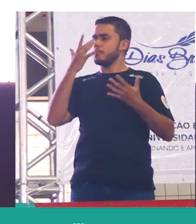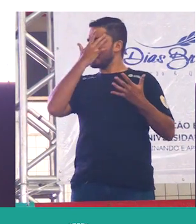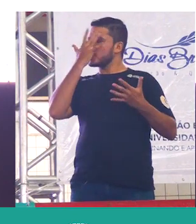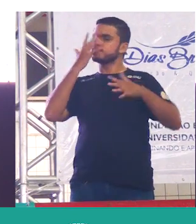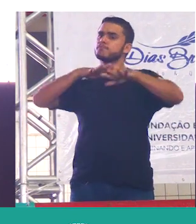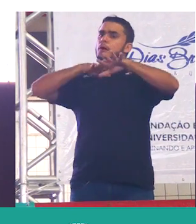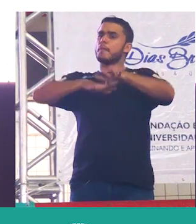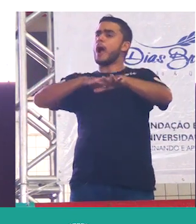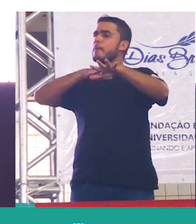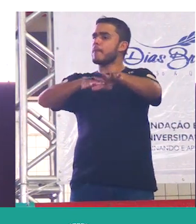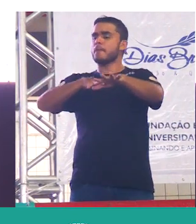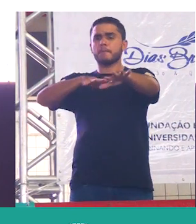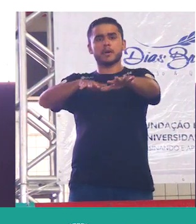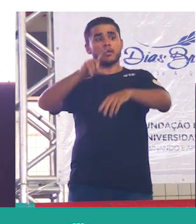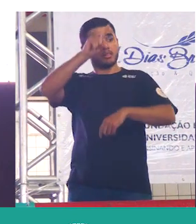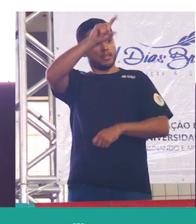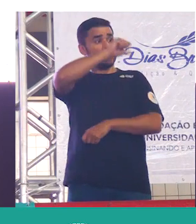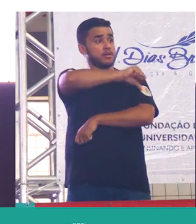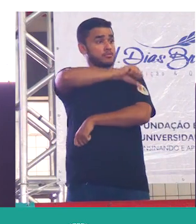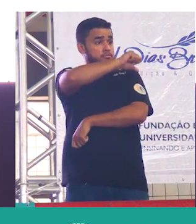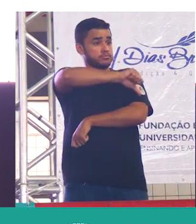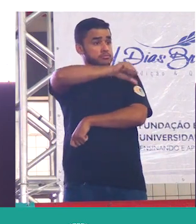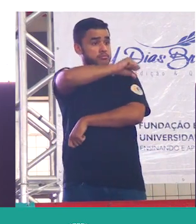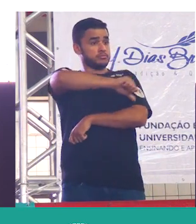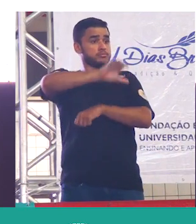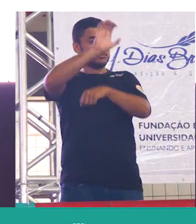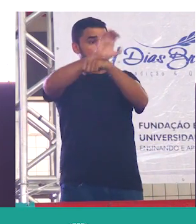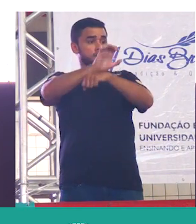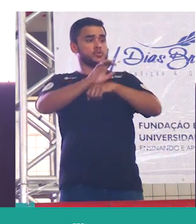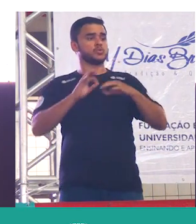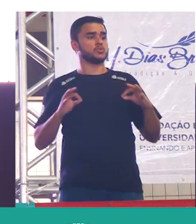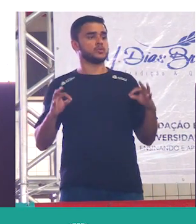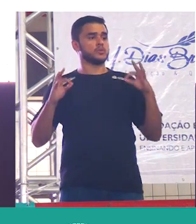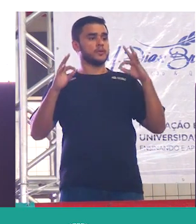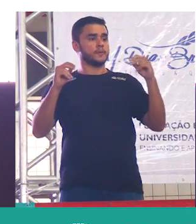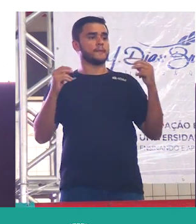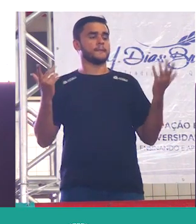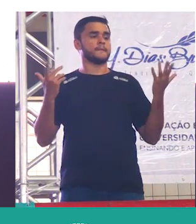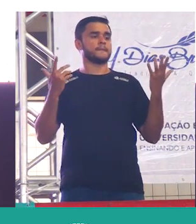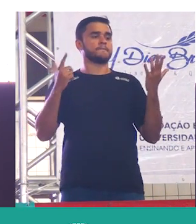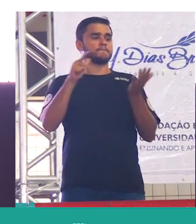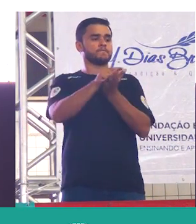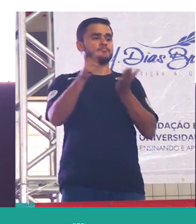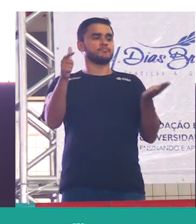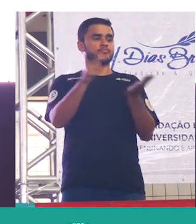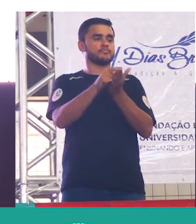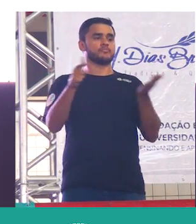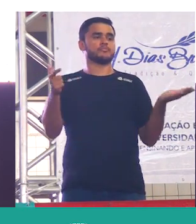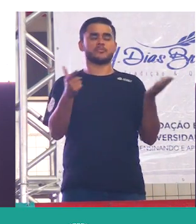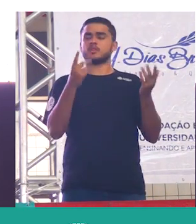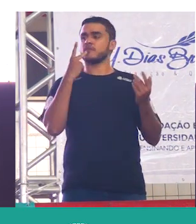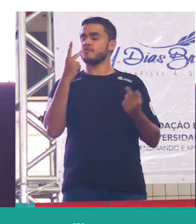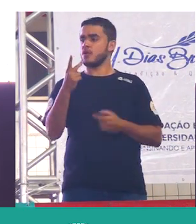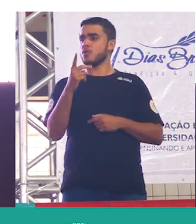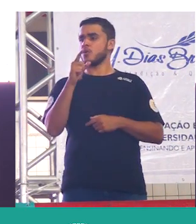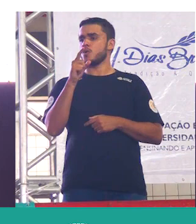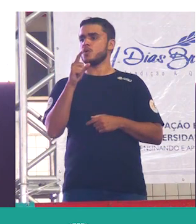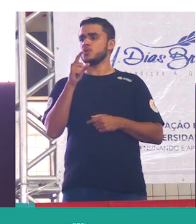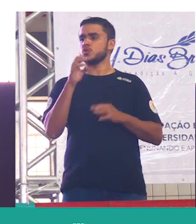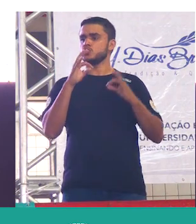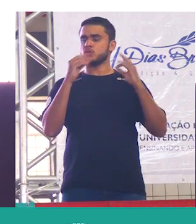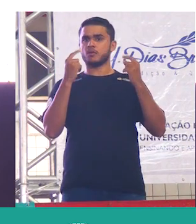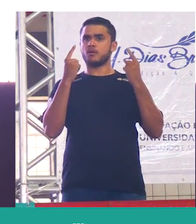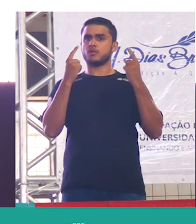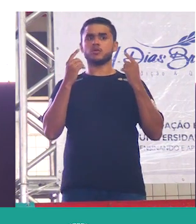ruas. No Rio de Janeiro, quebrando jornais que eram contra o Vargas,